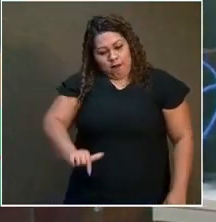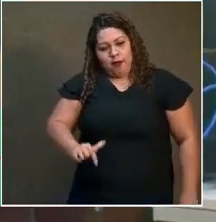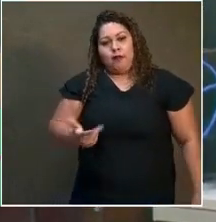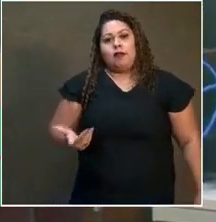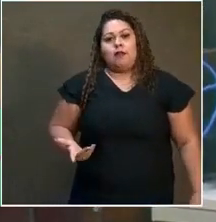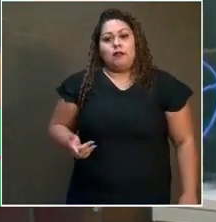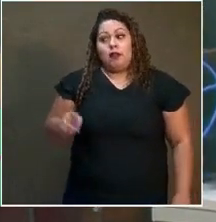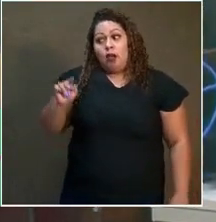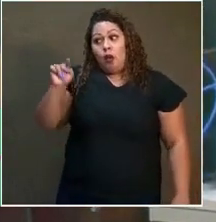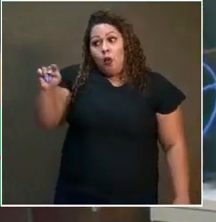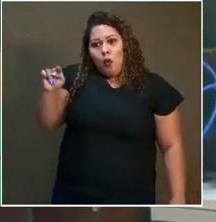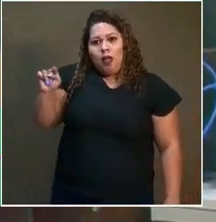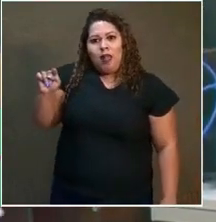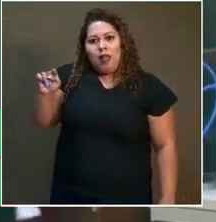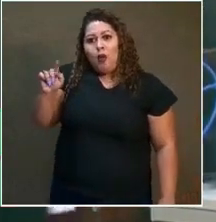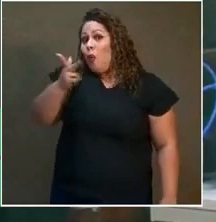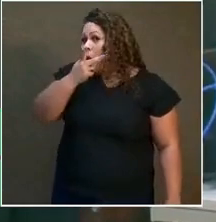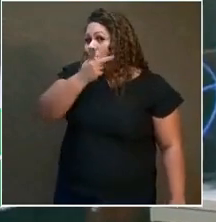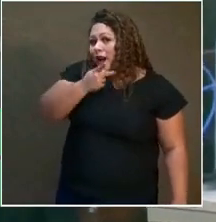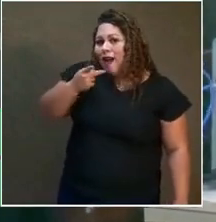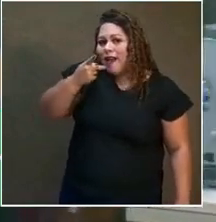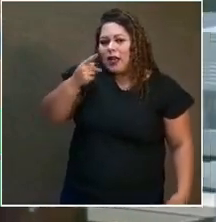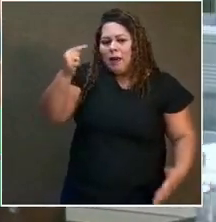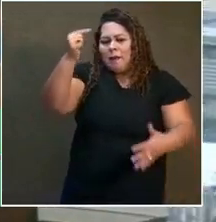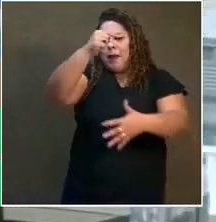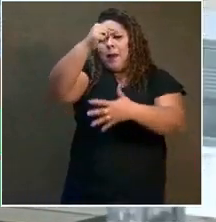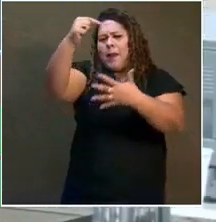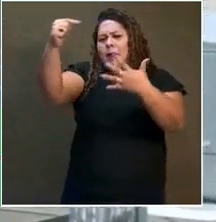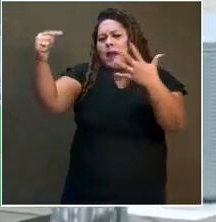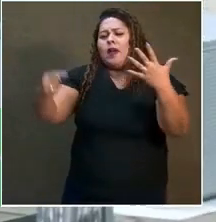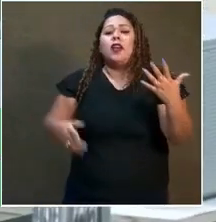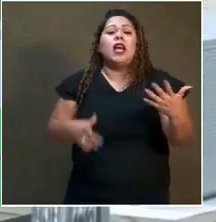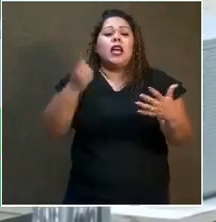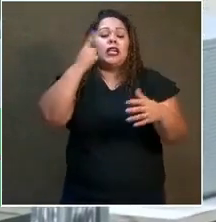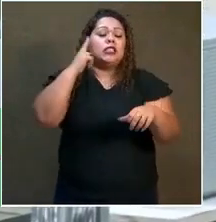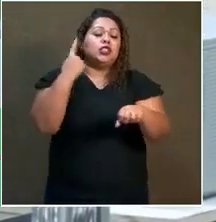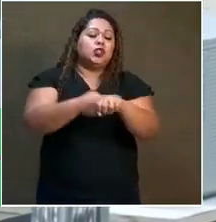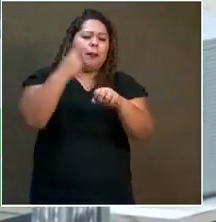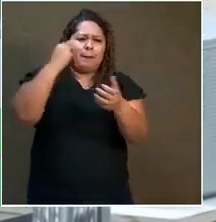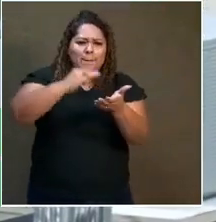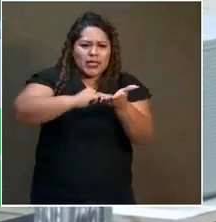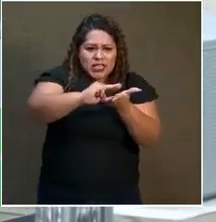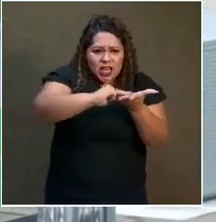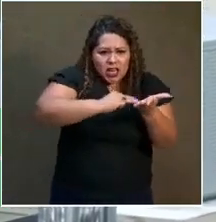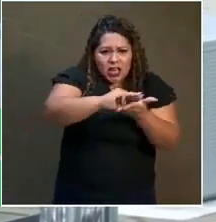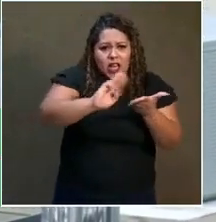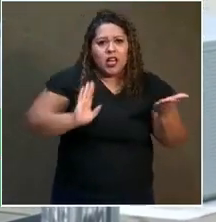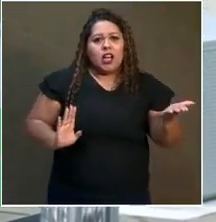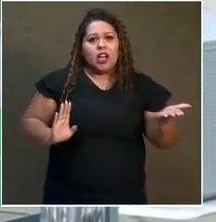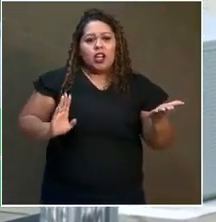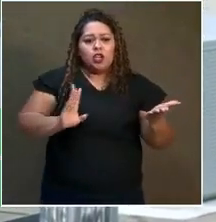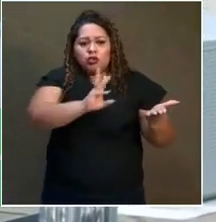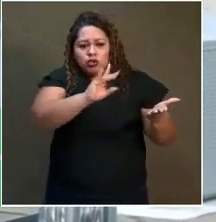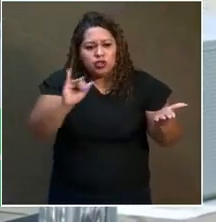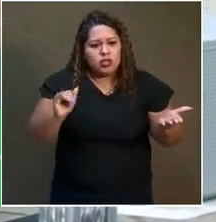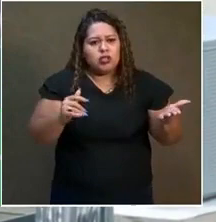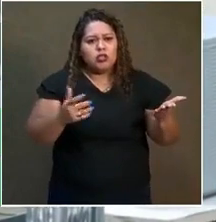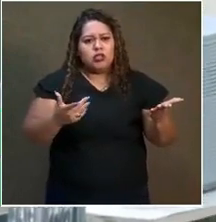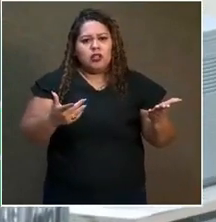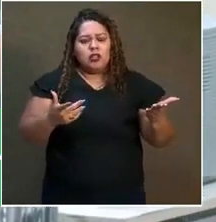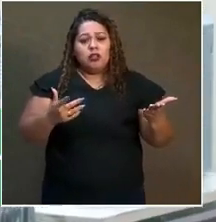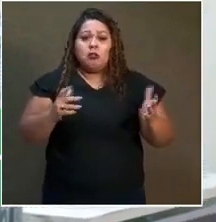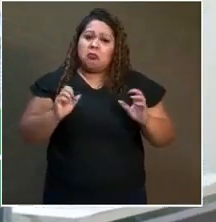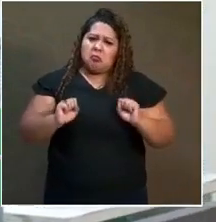foram 7 circunstâncias. Foi as mensagens que ele descobriu no dia anterior? Não. Foi a mensagem que ele descobriu no dia? Não. Mas isso